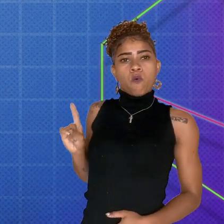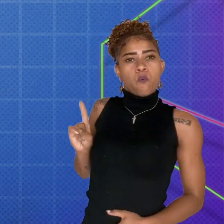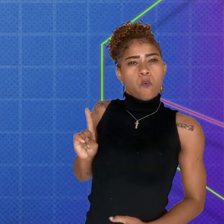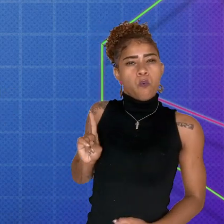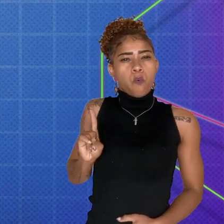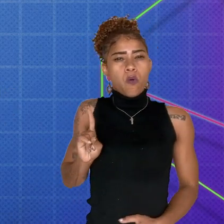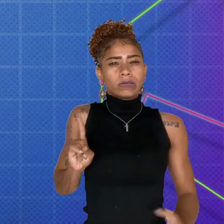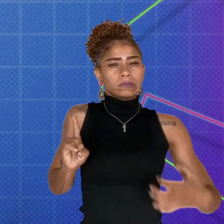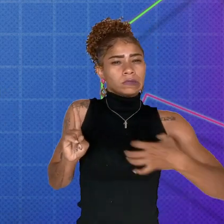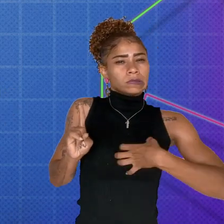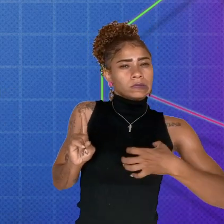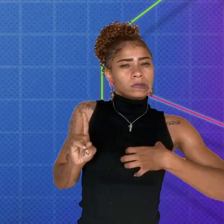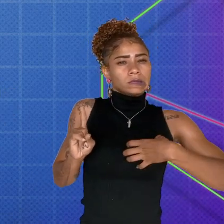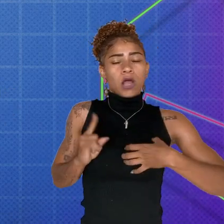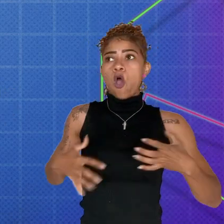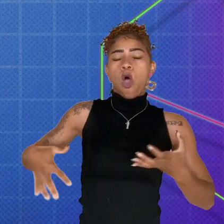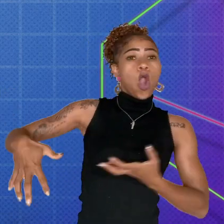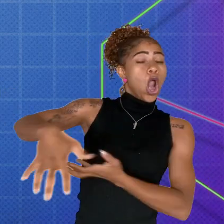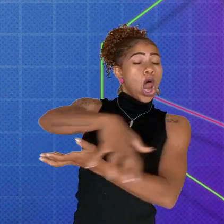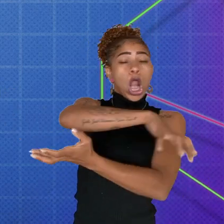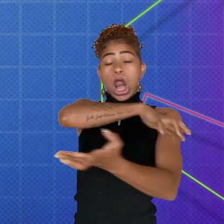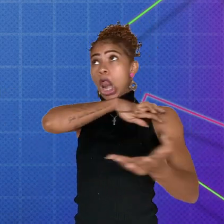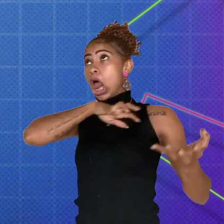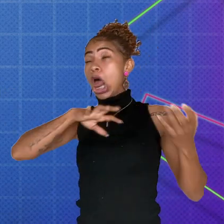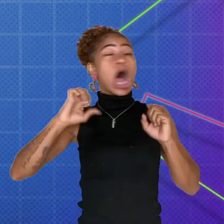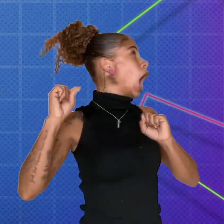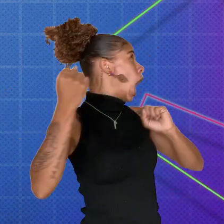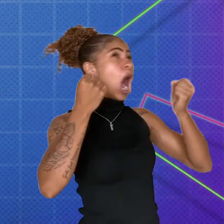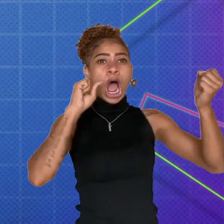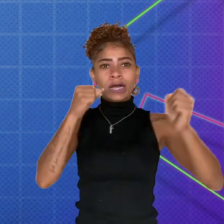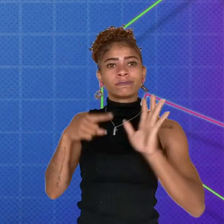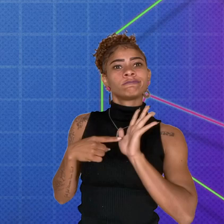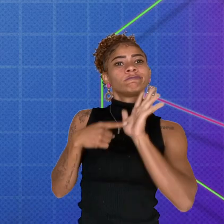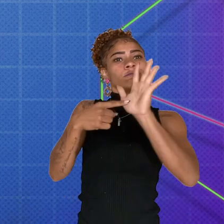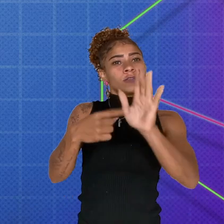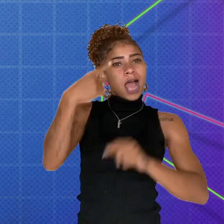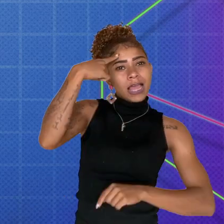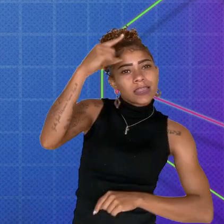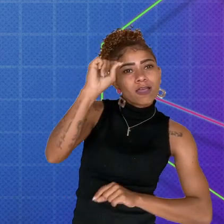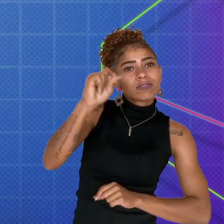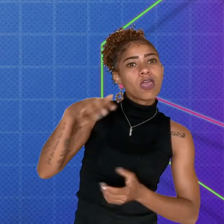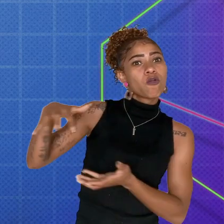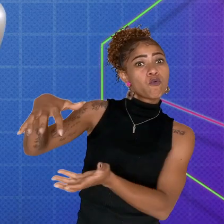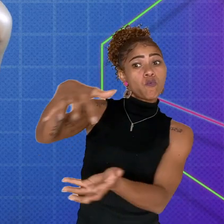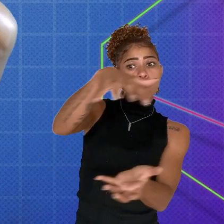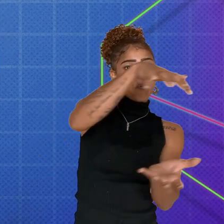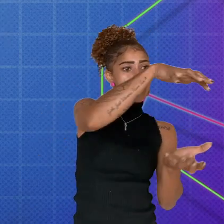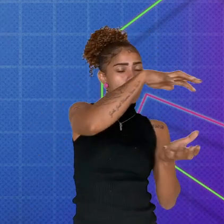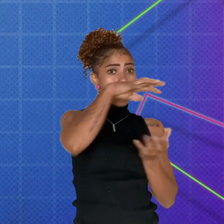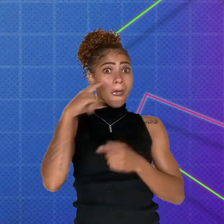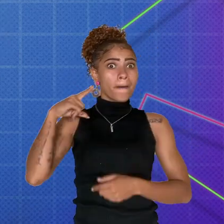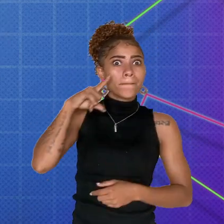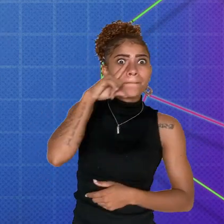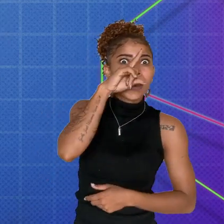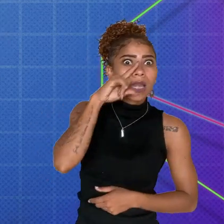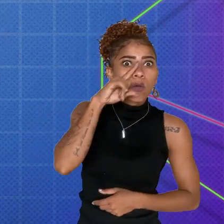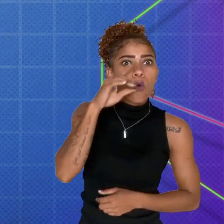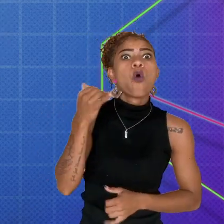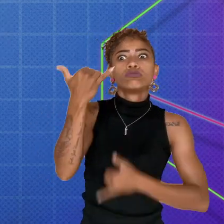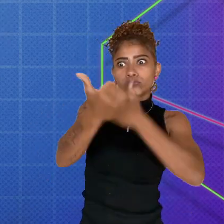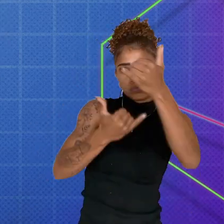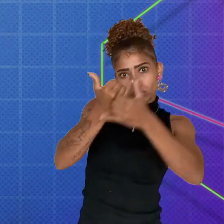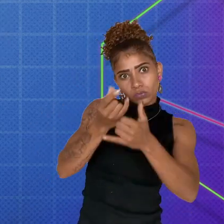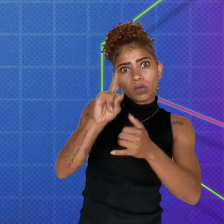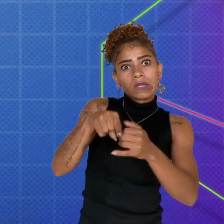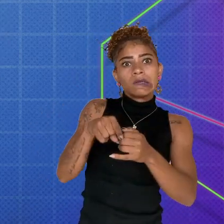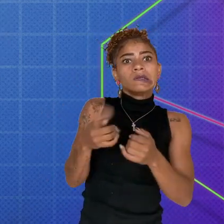uma área, de criar uma sensação de caos e desespero. Isso ajuda a transmitir a ideia de que o mundo está se tornando um lugar perigoso e